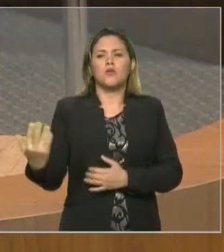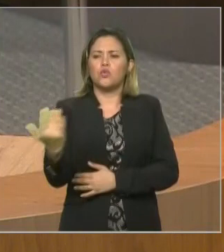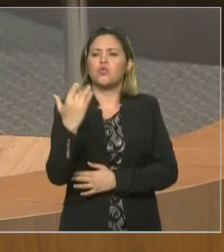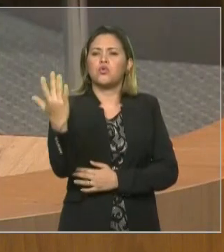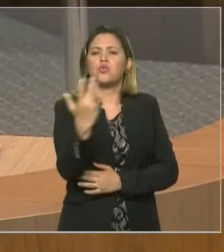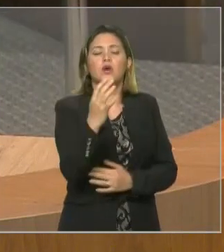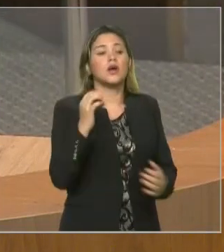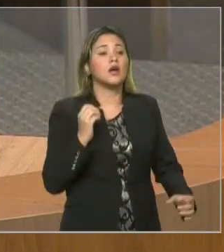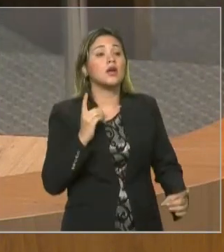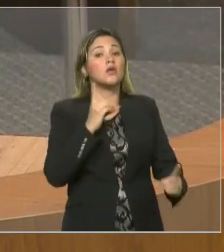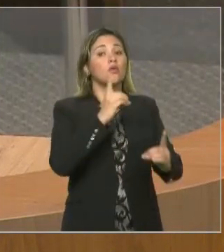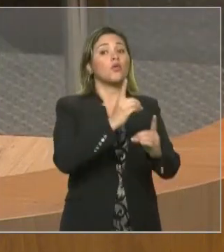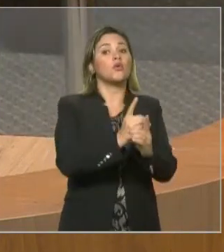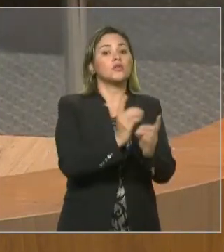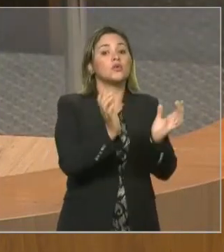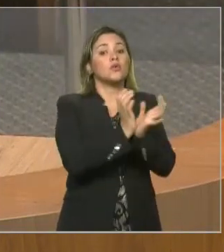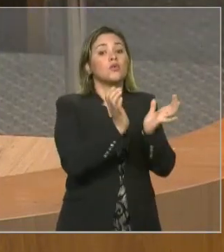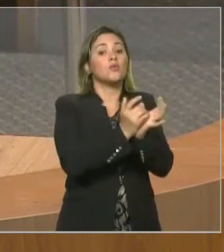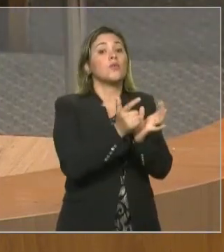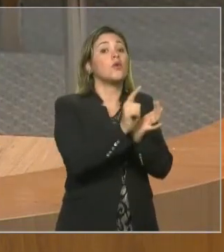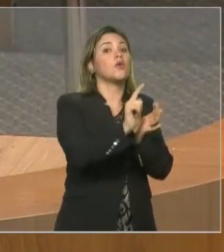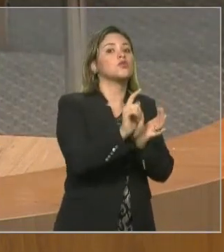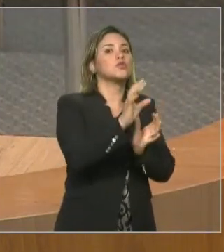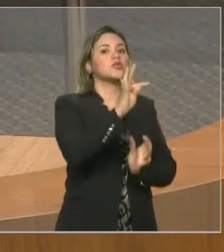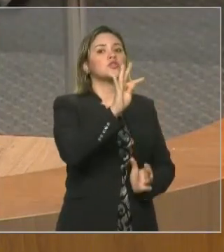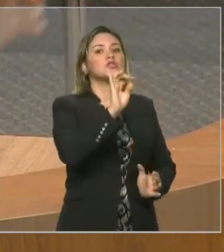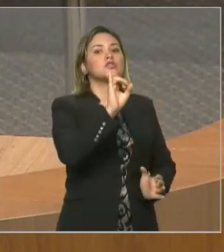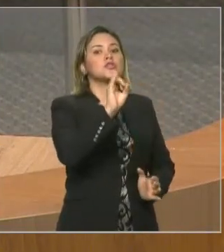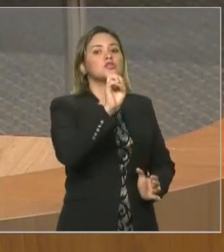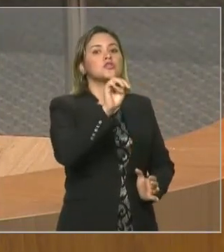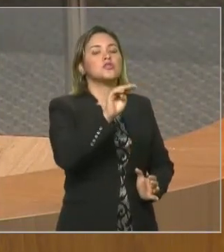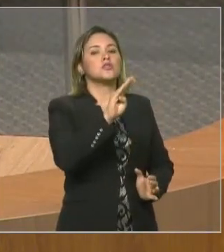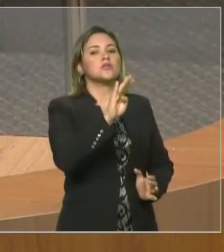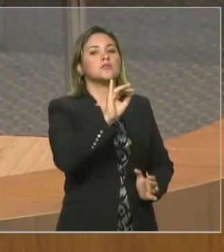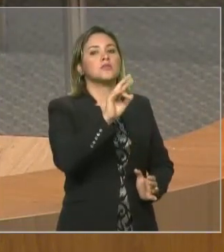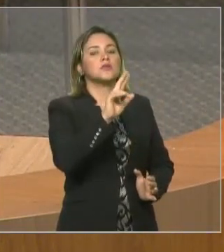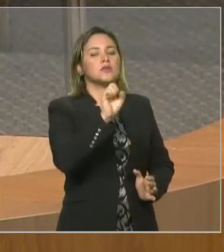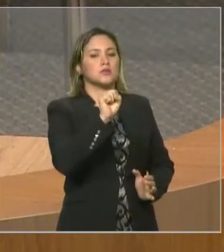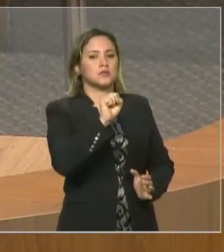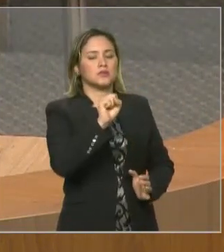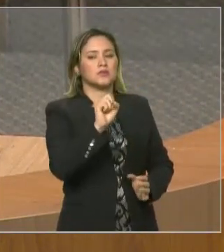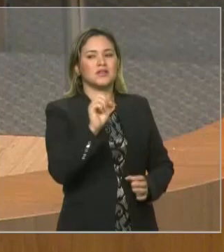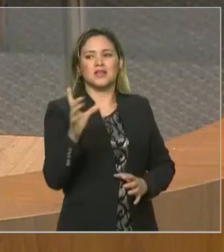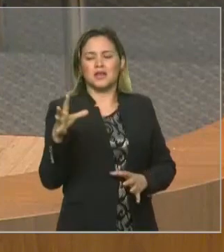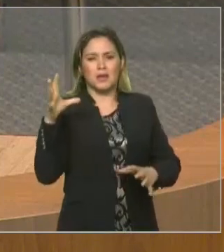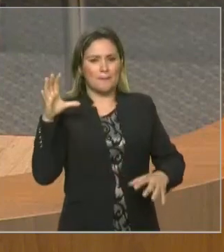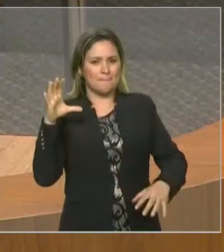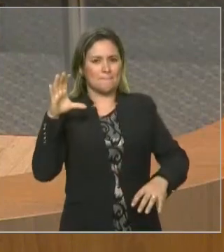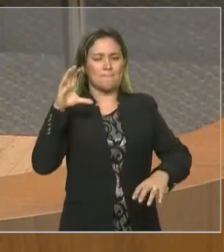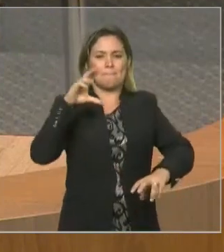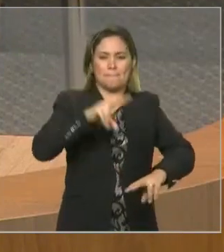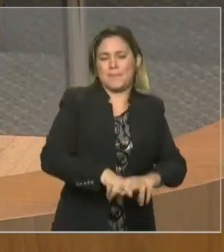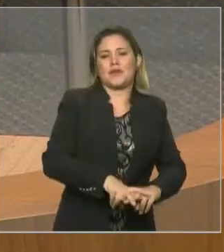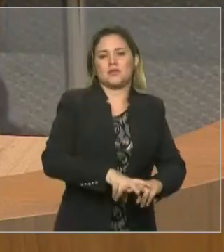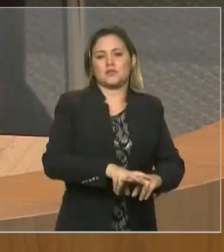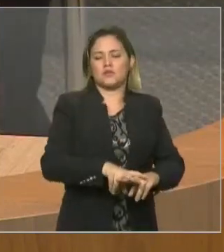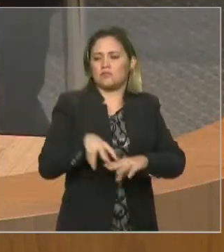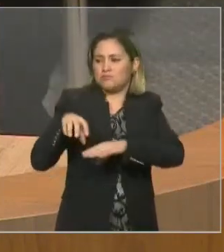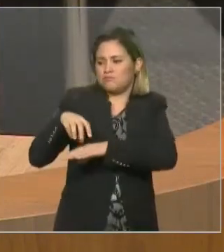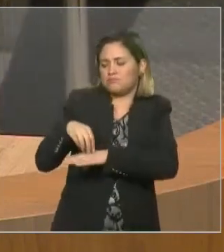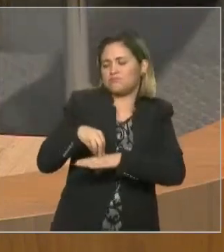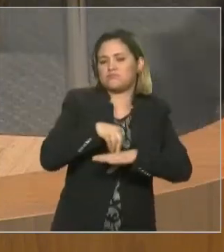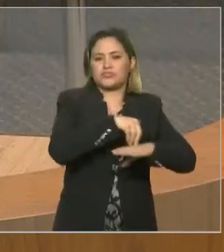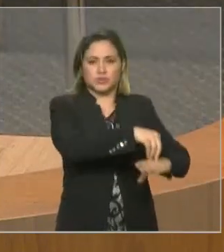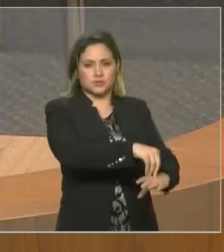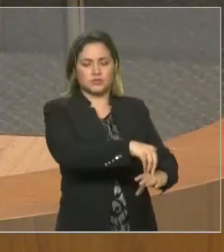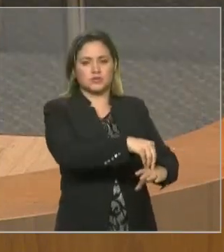timbiras e o jovem é preso e vai para Tabatimbira. E lá, aqueles